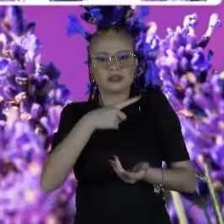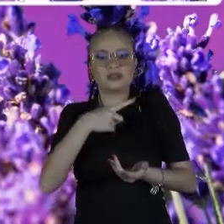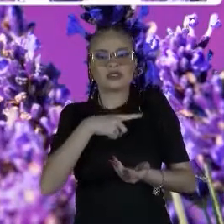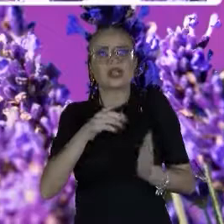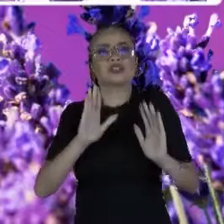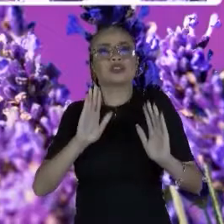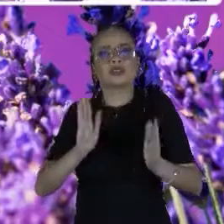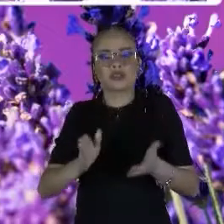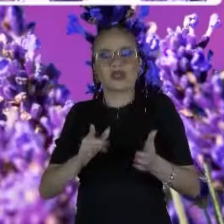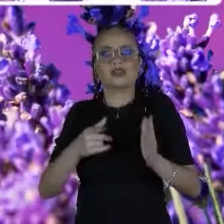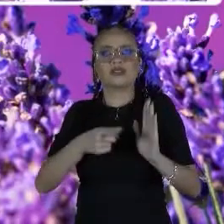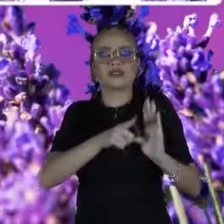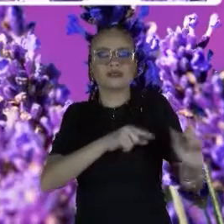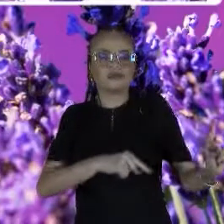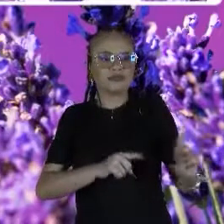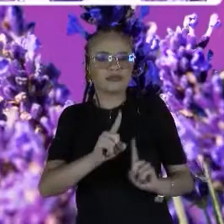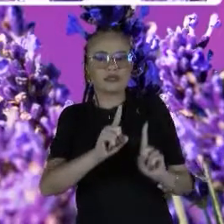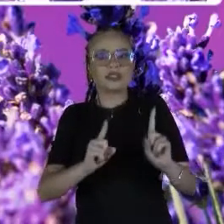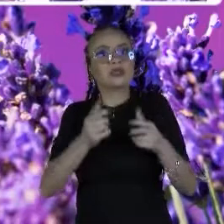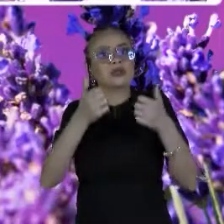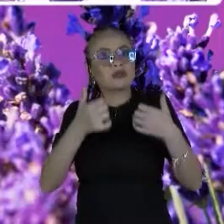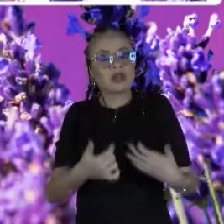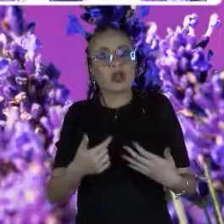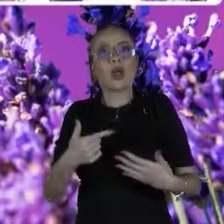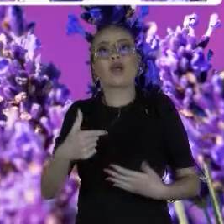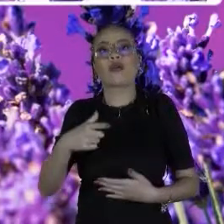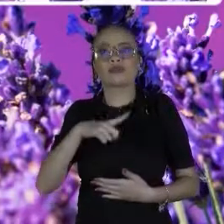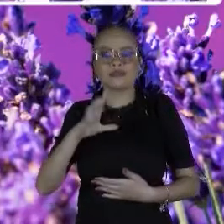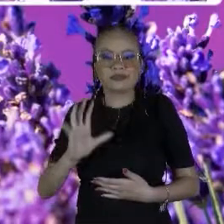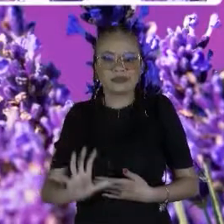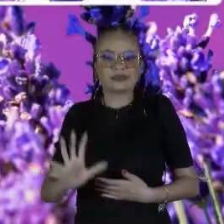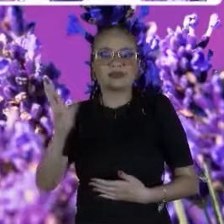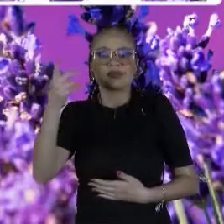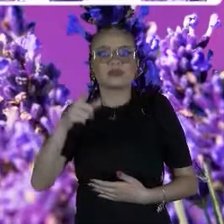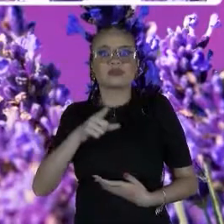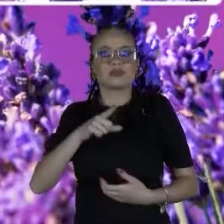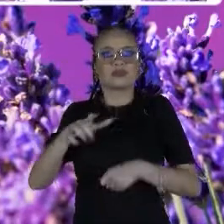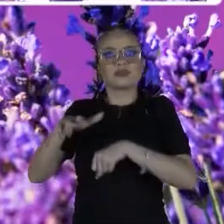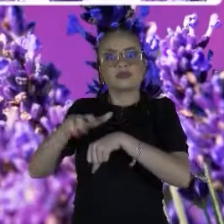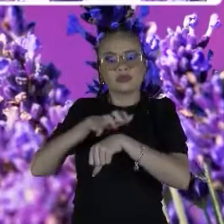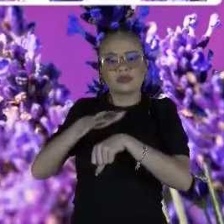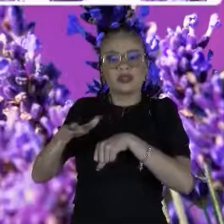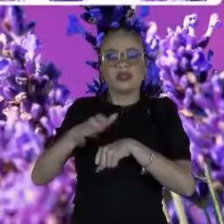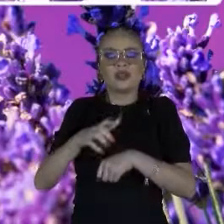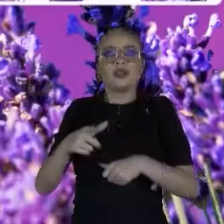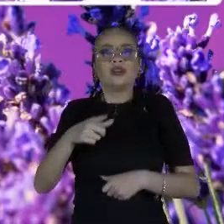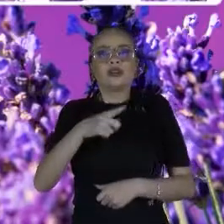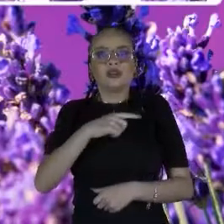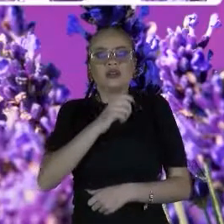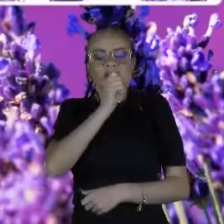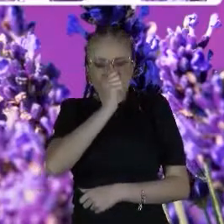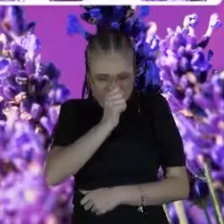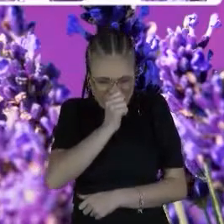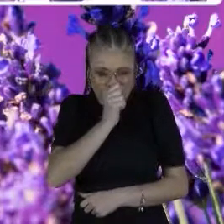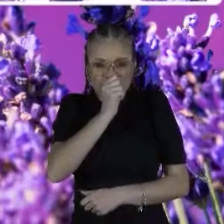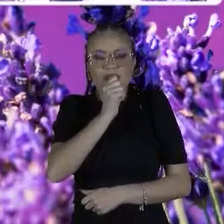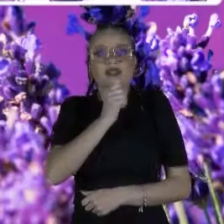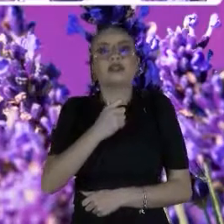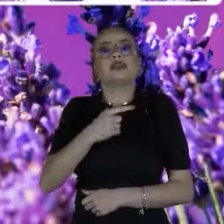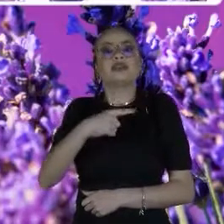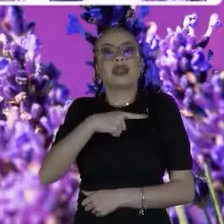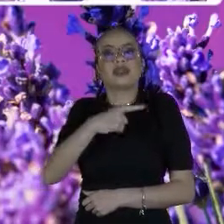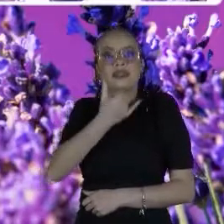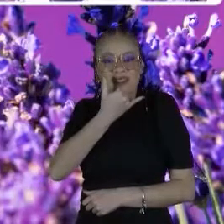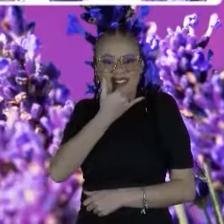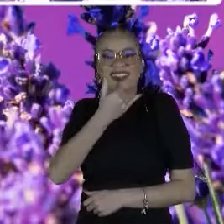alguns Alguns nossos convidados contaram hoje eu também tinha alergia a alguns remédios alergia várias coisas